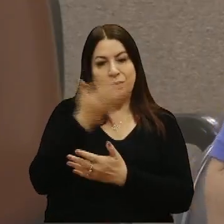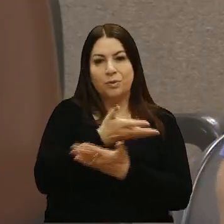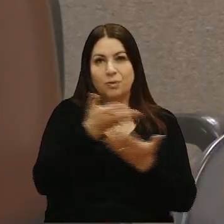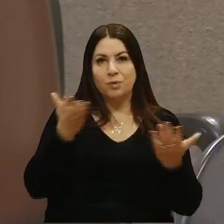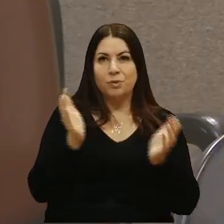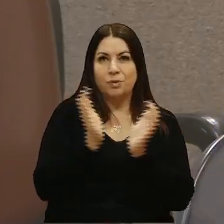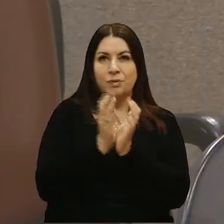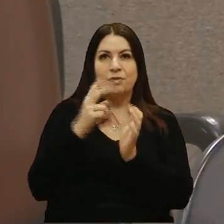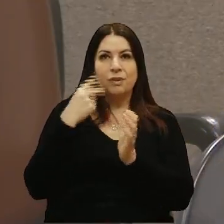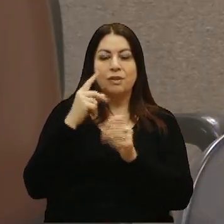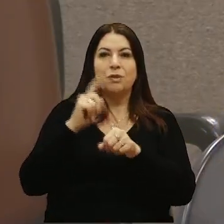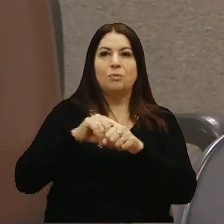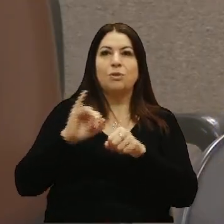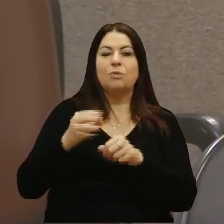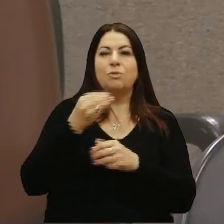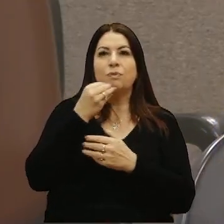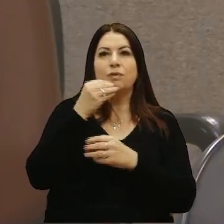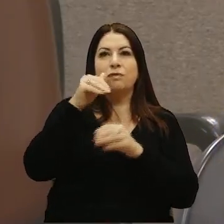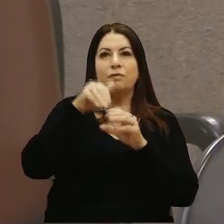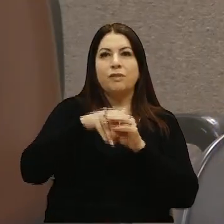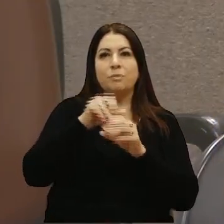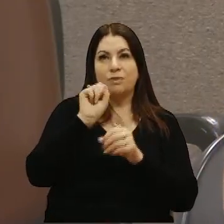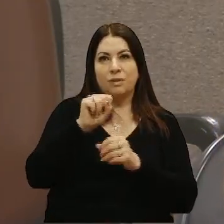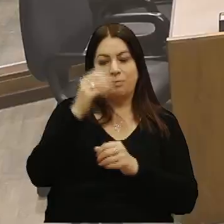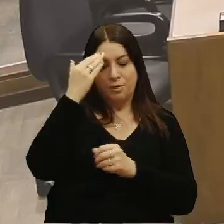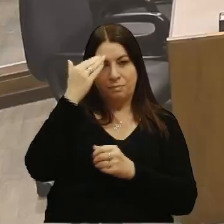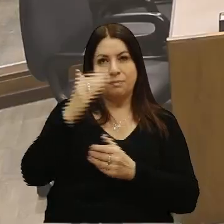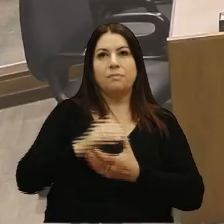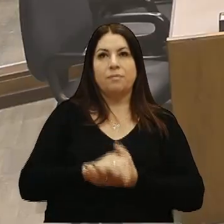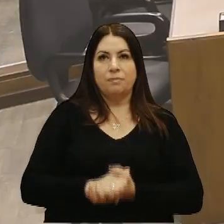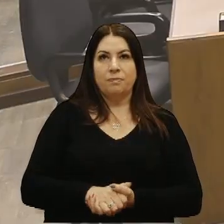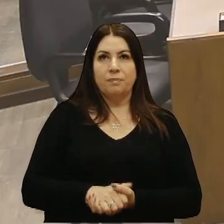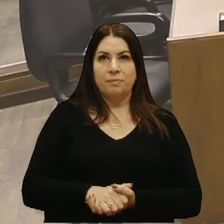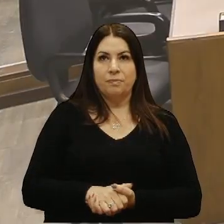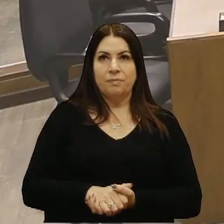colegas vereadores. No momento oportuno, votamos sim. Obrigado, presidente. Obrigado, vereador.